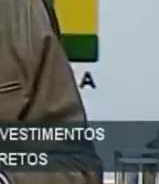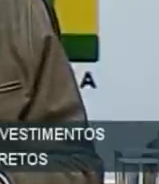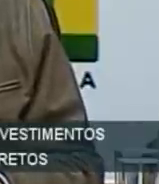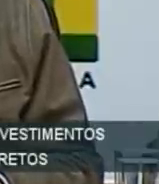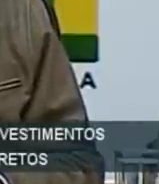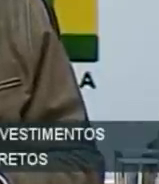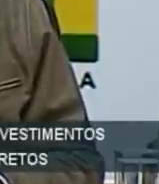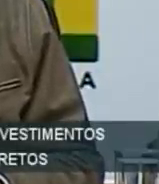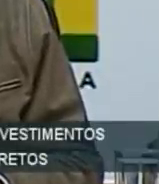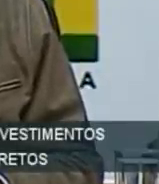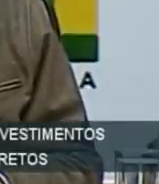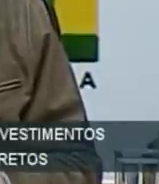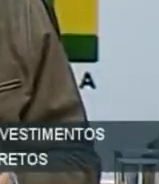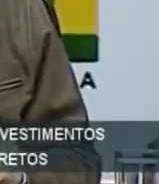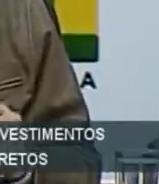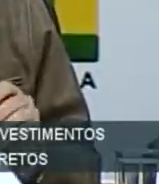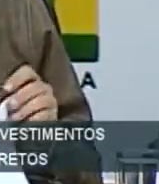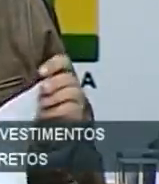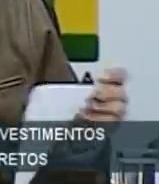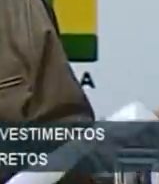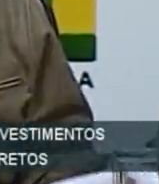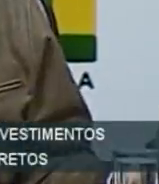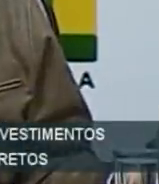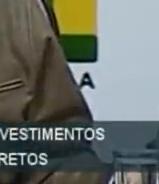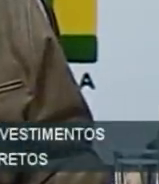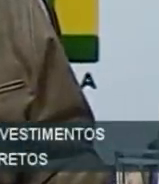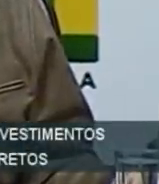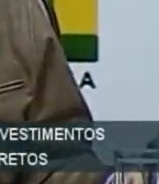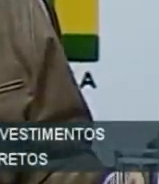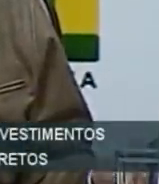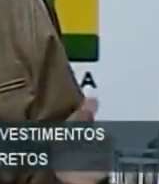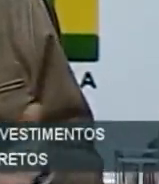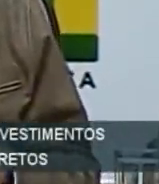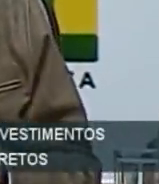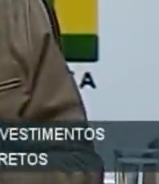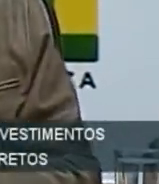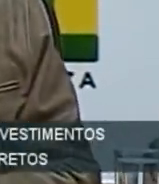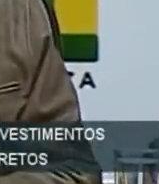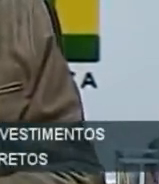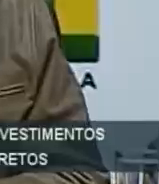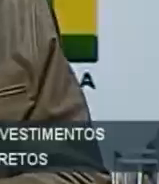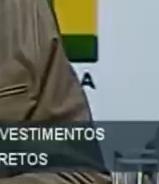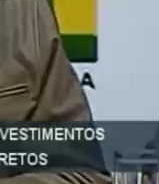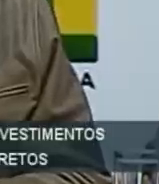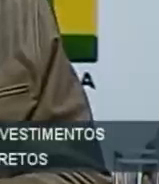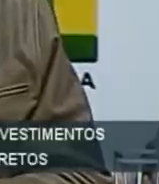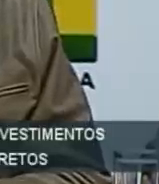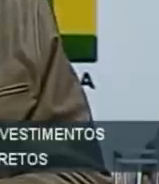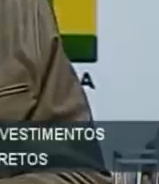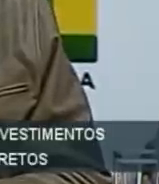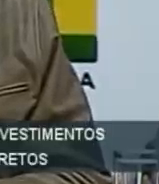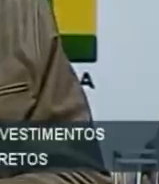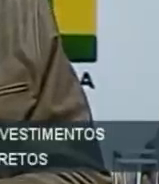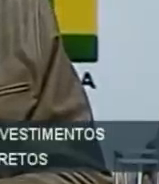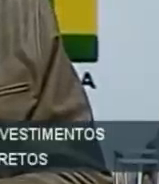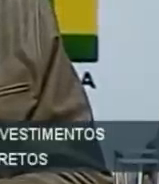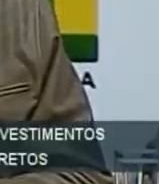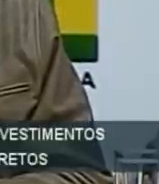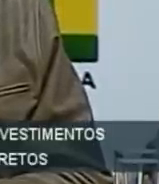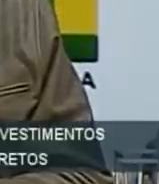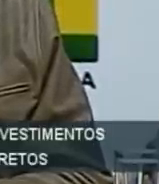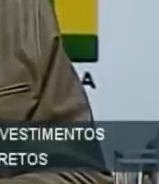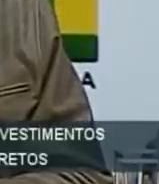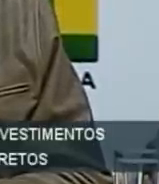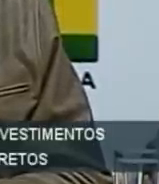aqui à disposição para as perguntas e agradeço mais uma vez a presença ilustre